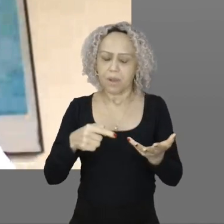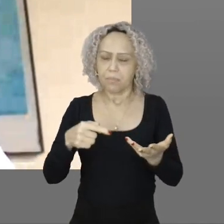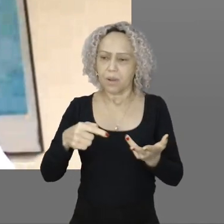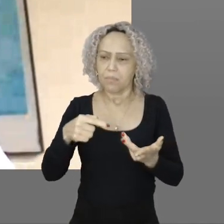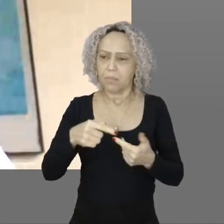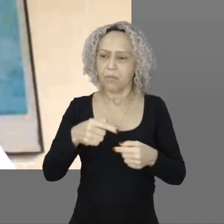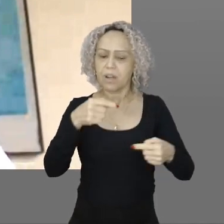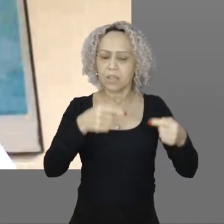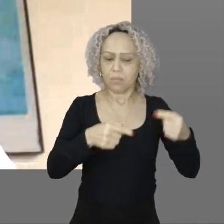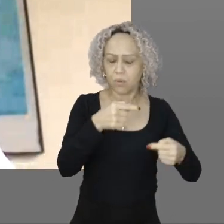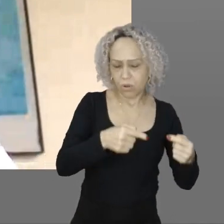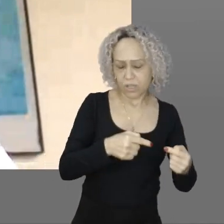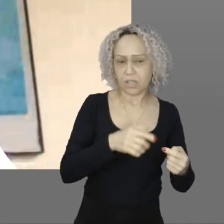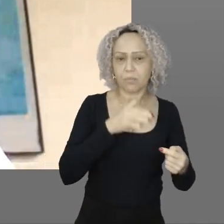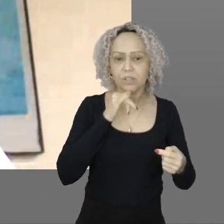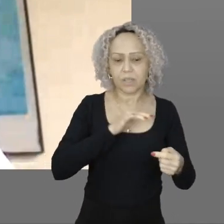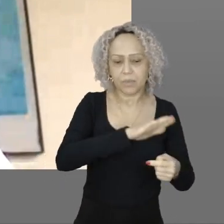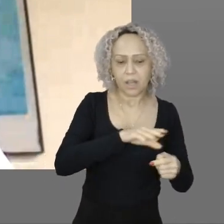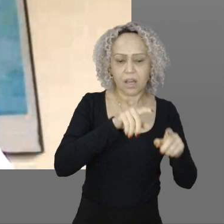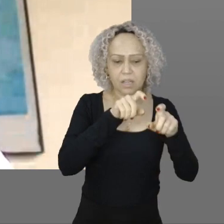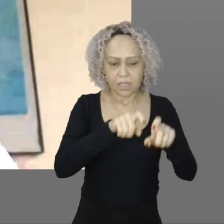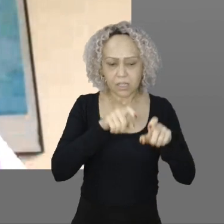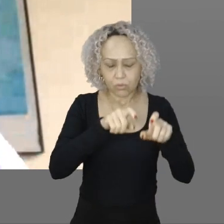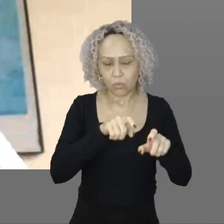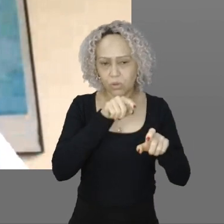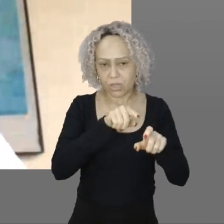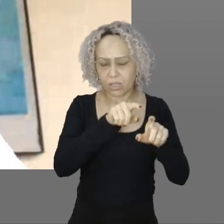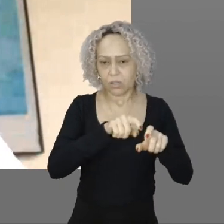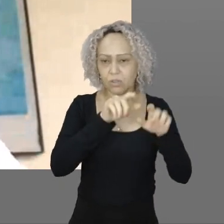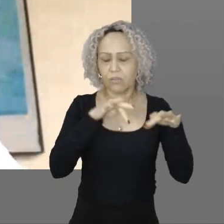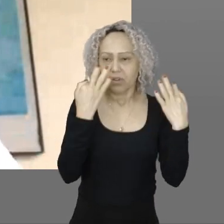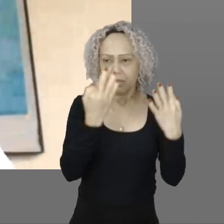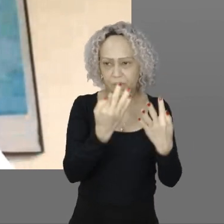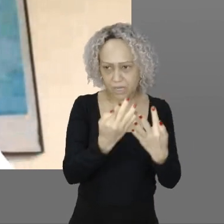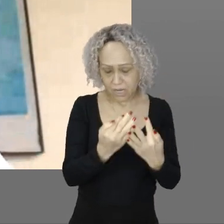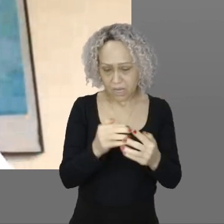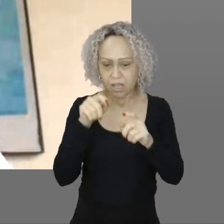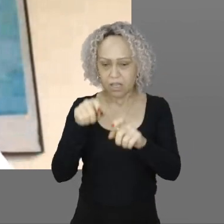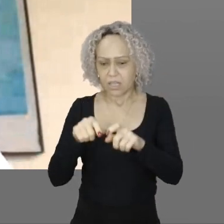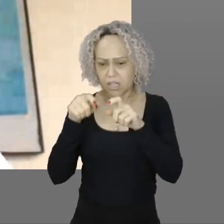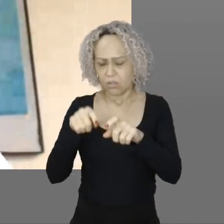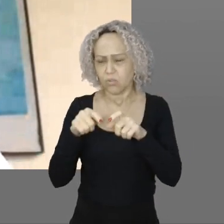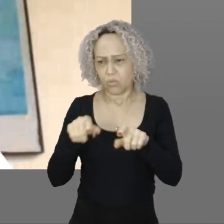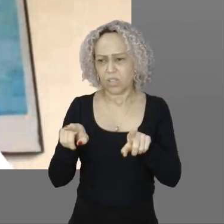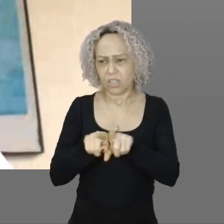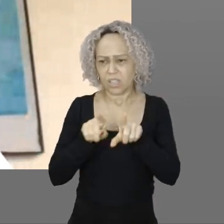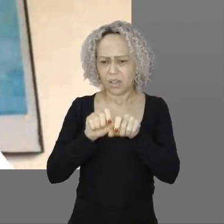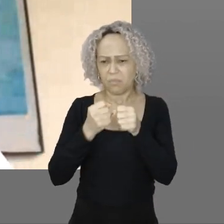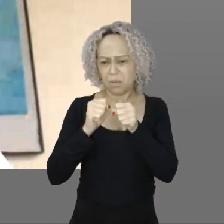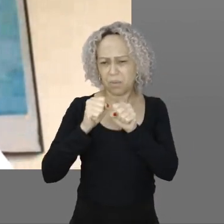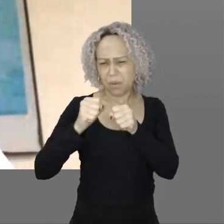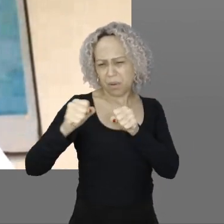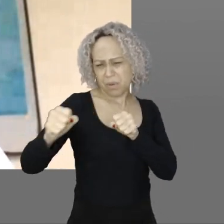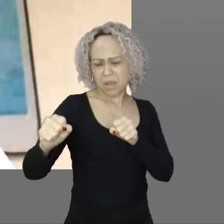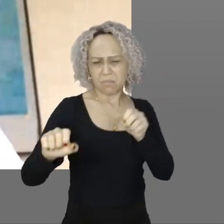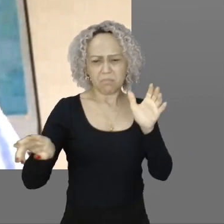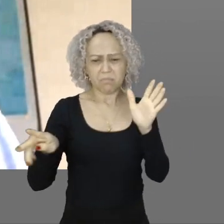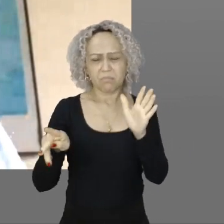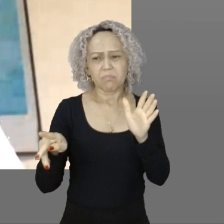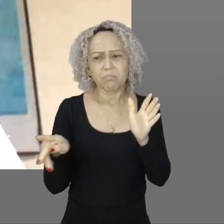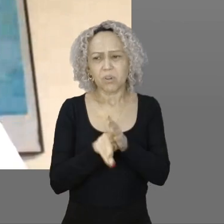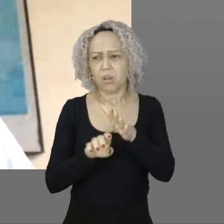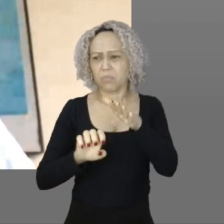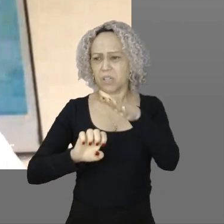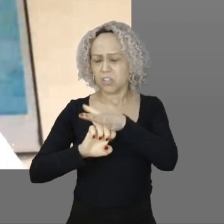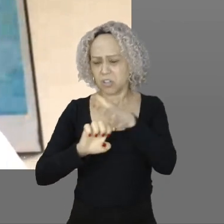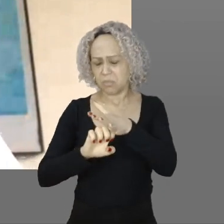por exemplo, da agricultura, agricultura familiar, agricultura também de grandes extensões, dita agricultura empresarial. O